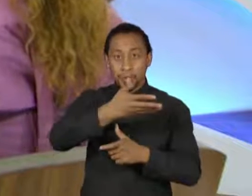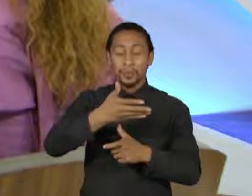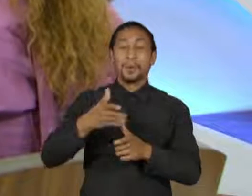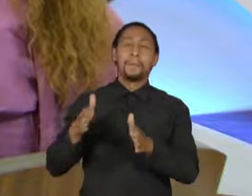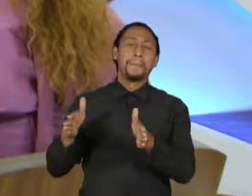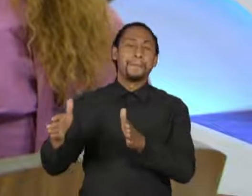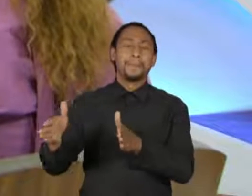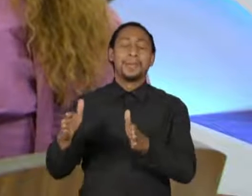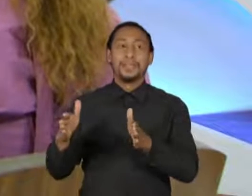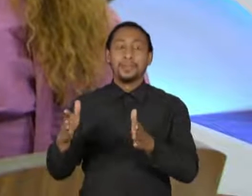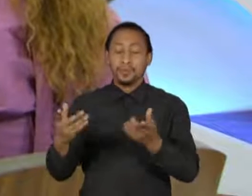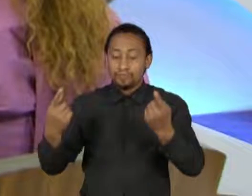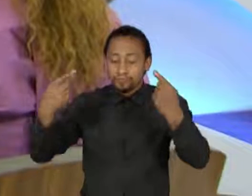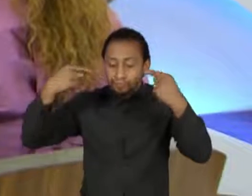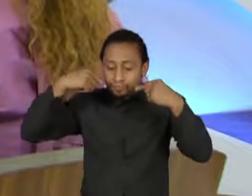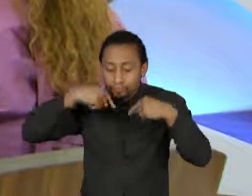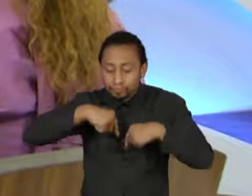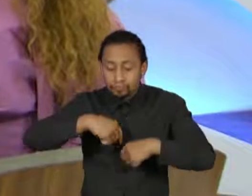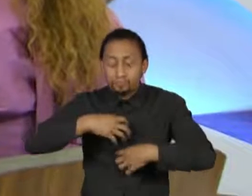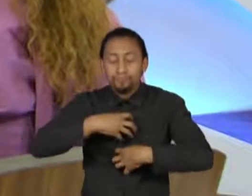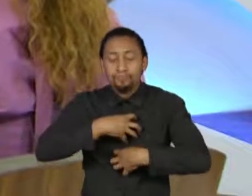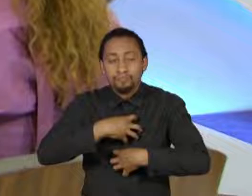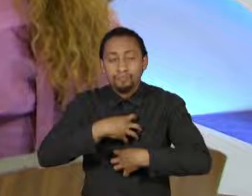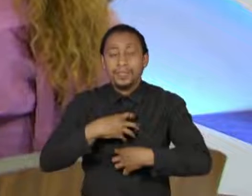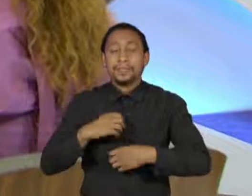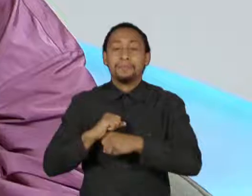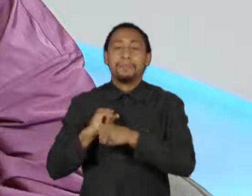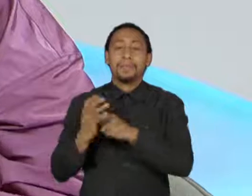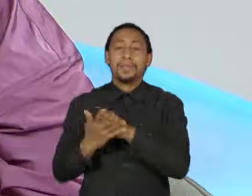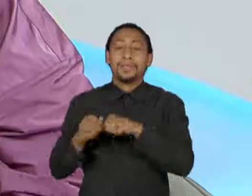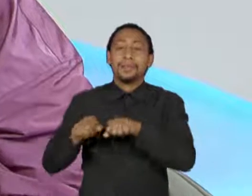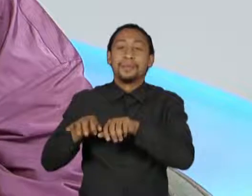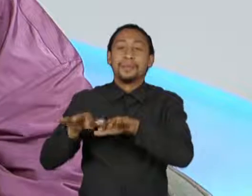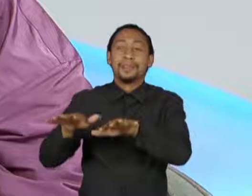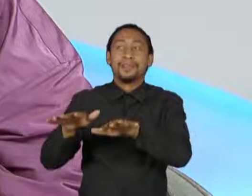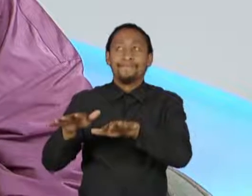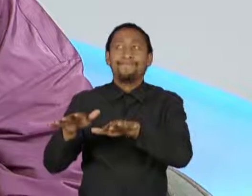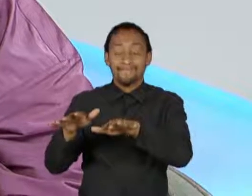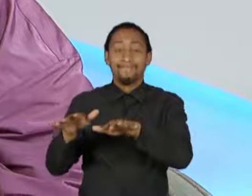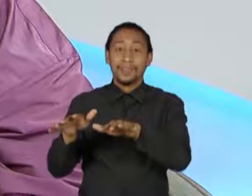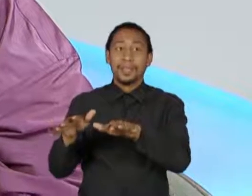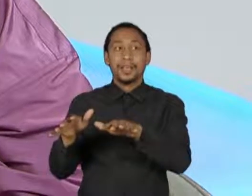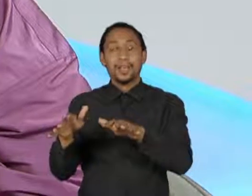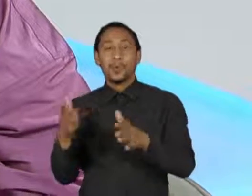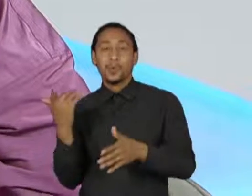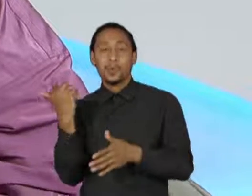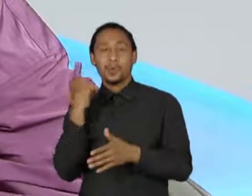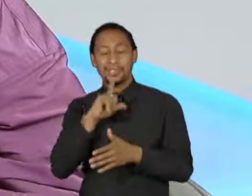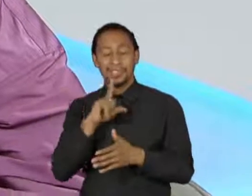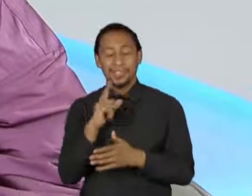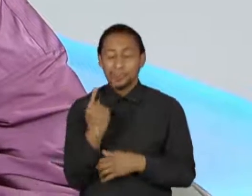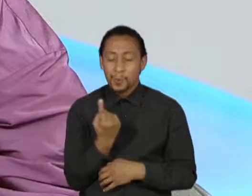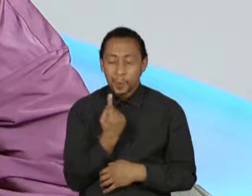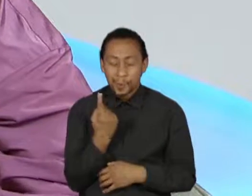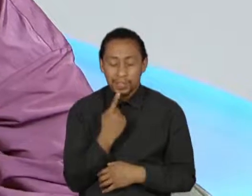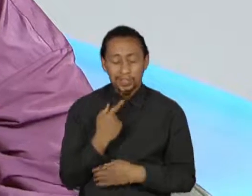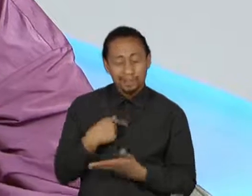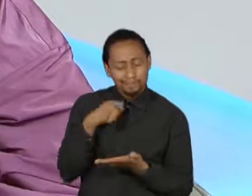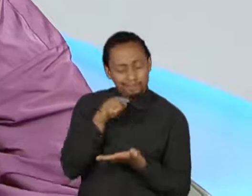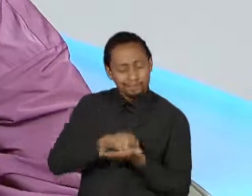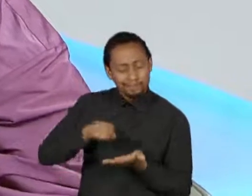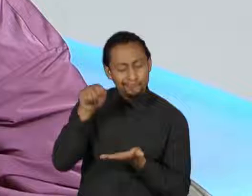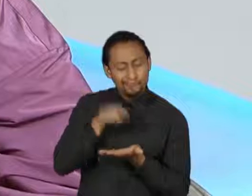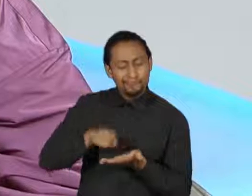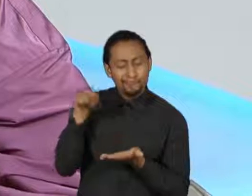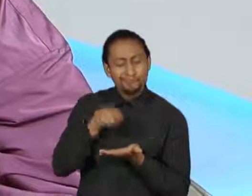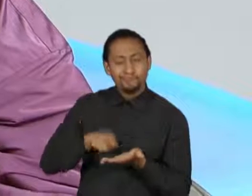muito intrínseco, que foi na pandemia, que acho que foi o auge ali onde eu tive um mergulho ainda maior dentro da obra para